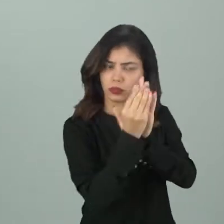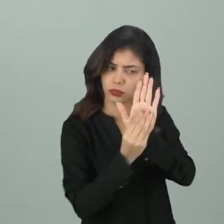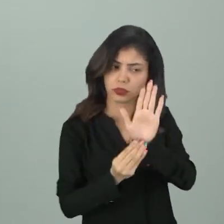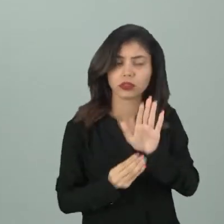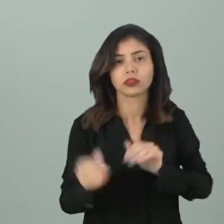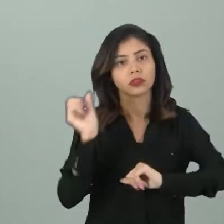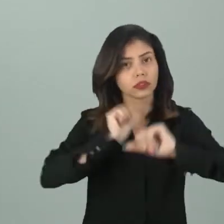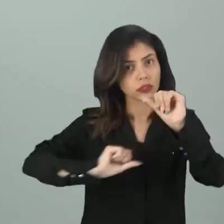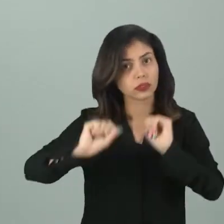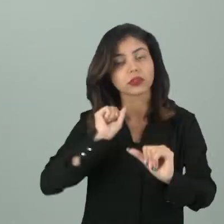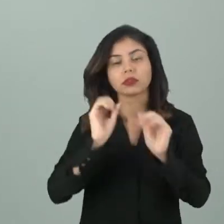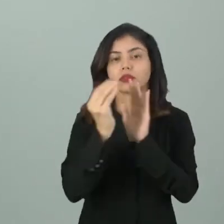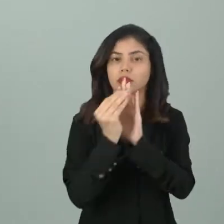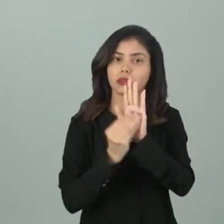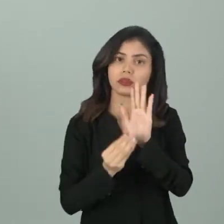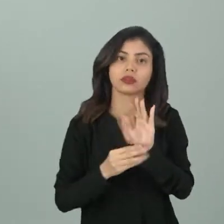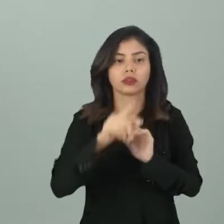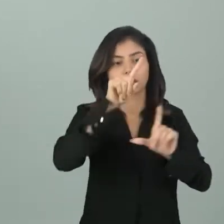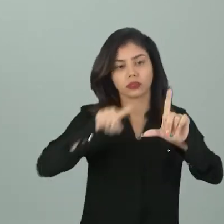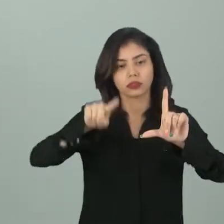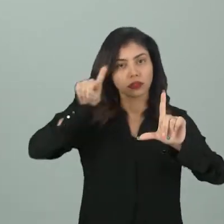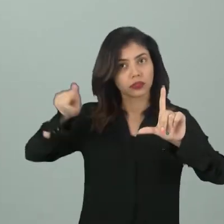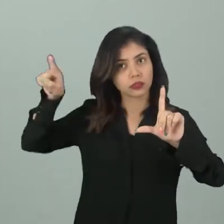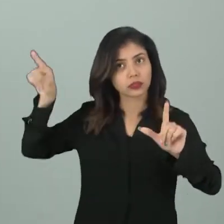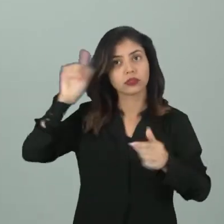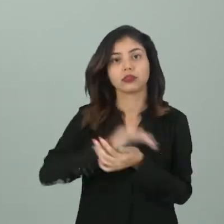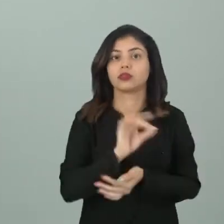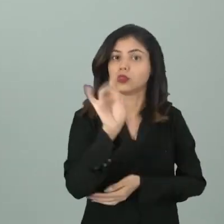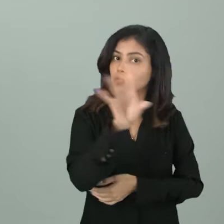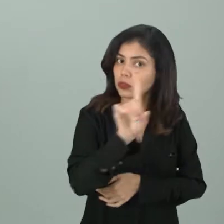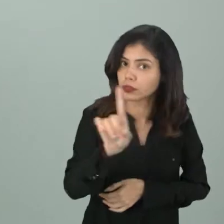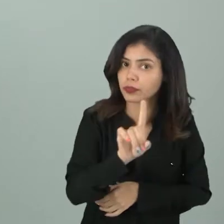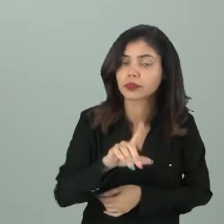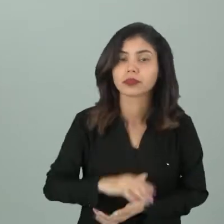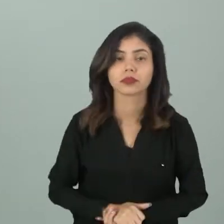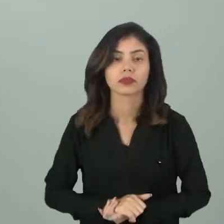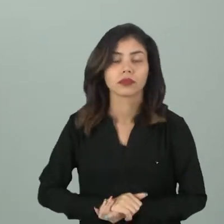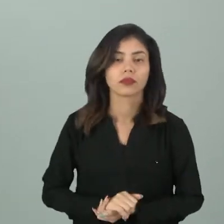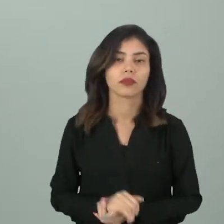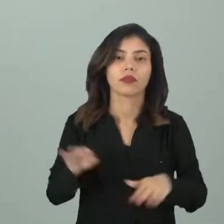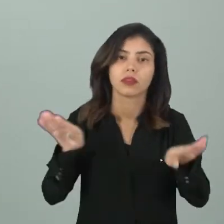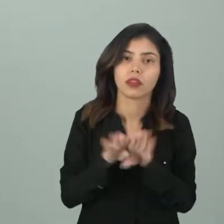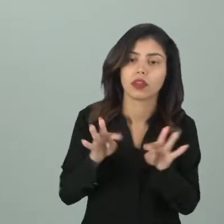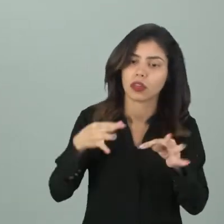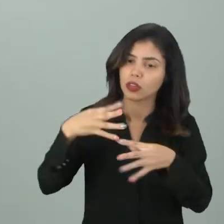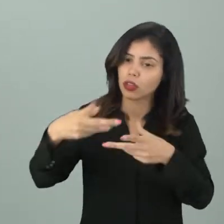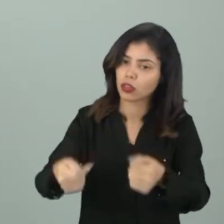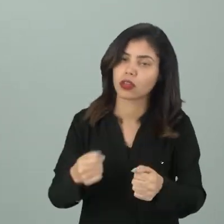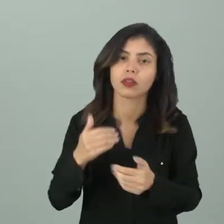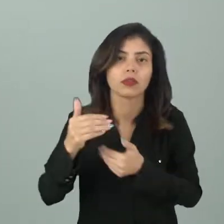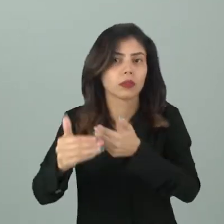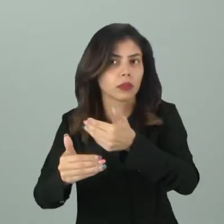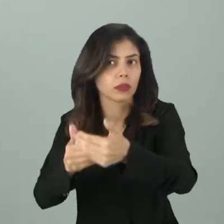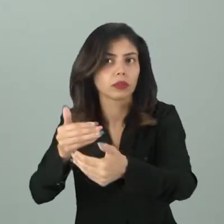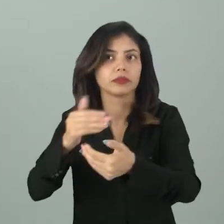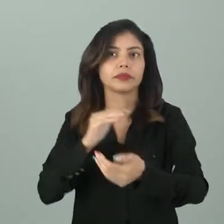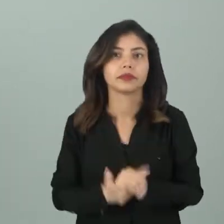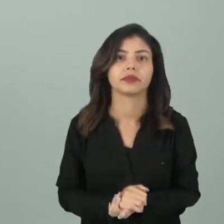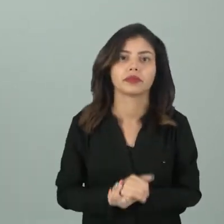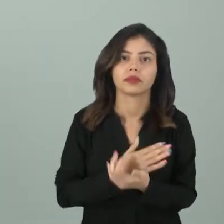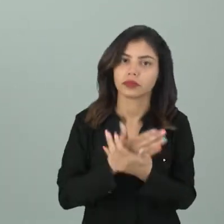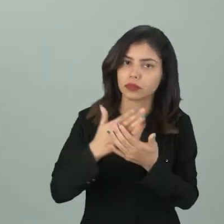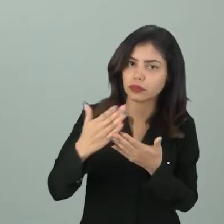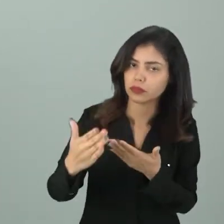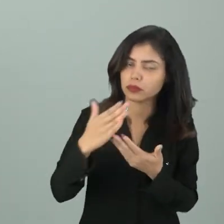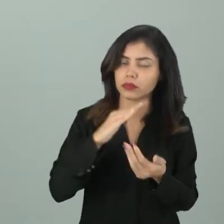dados, transformar dados em gráficos. Não é somente isso. Ela tem todo um processo desde